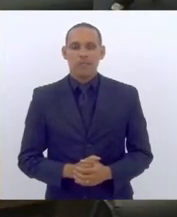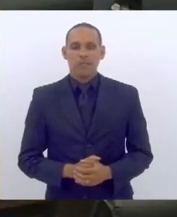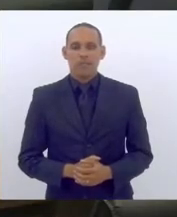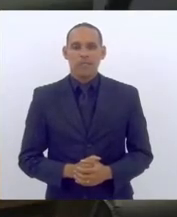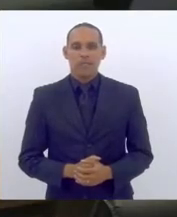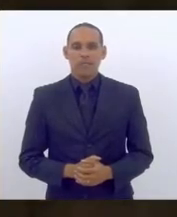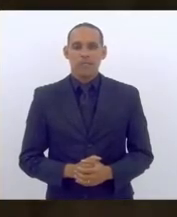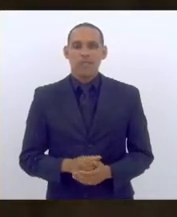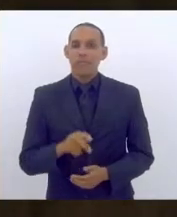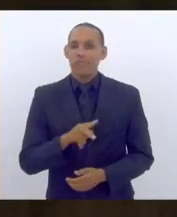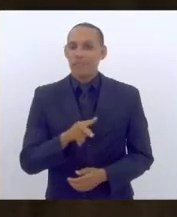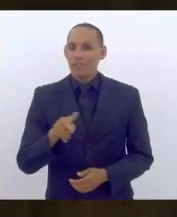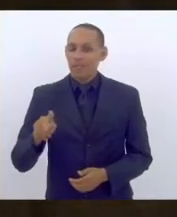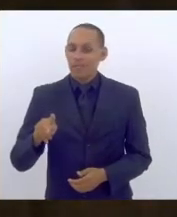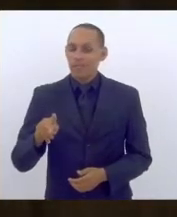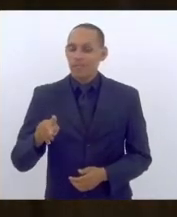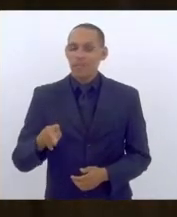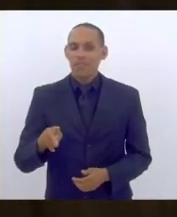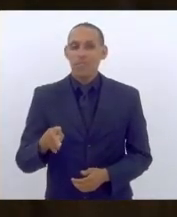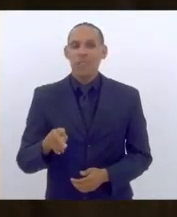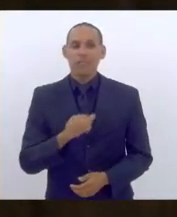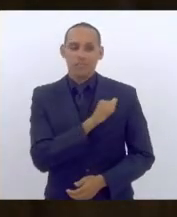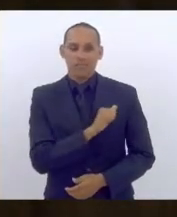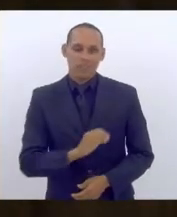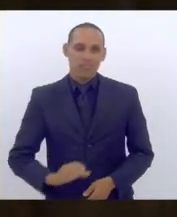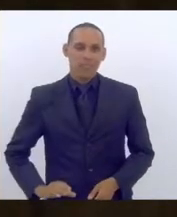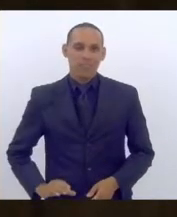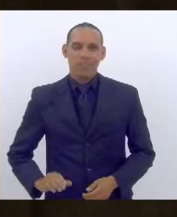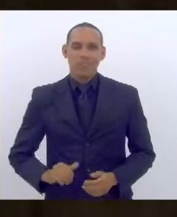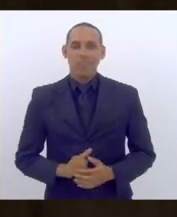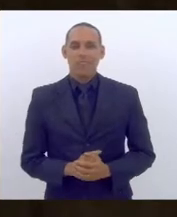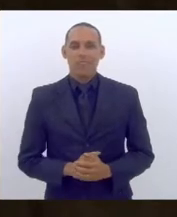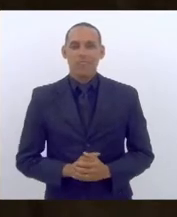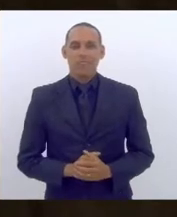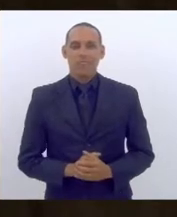Presidente André Ceciliano